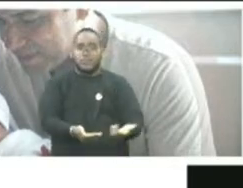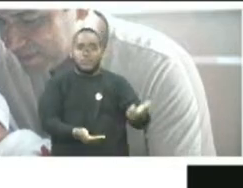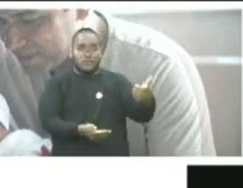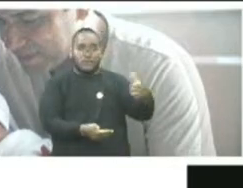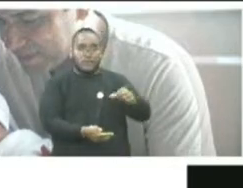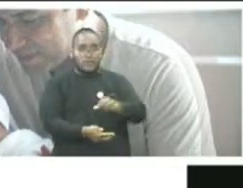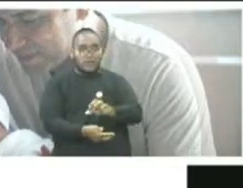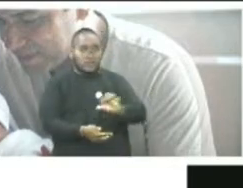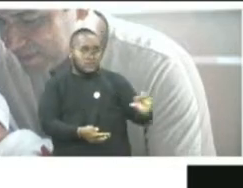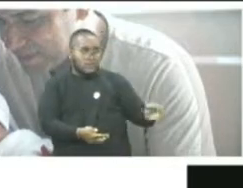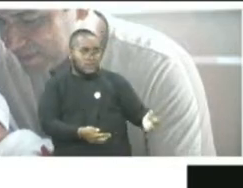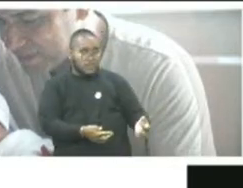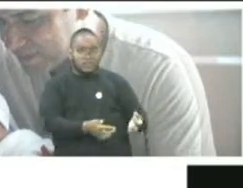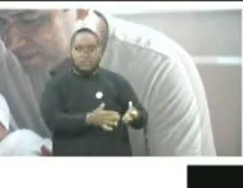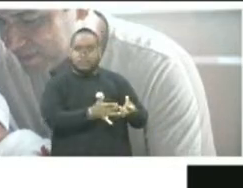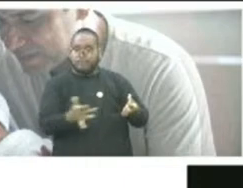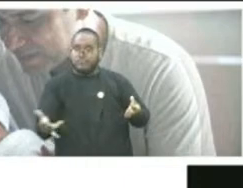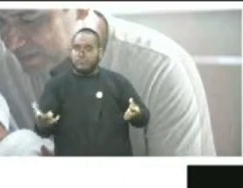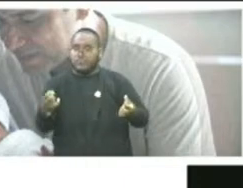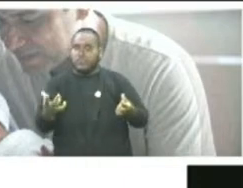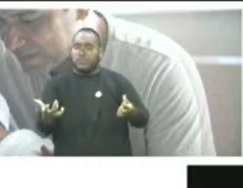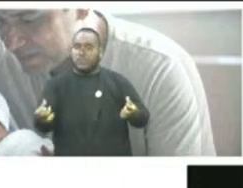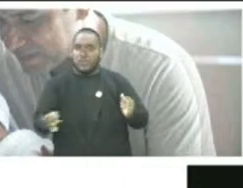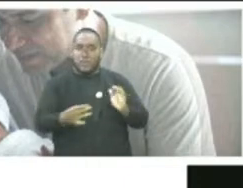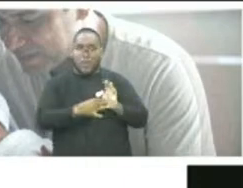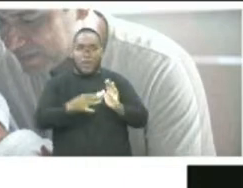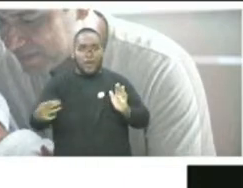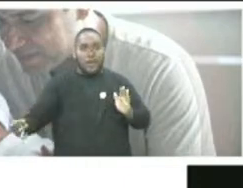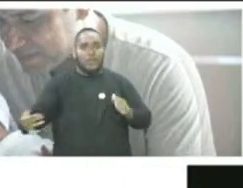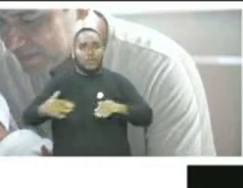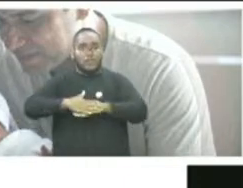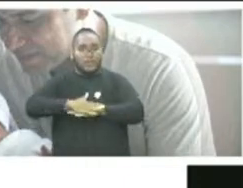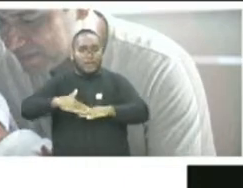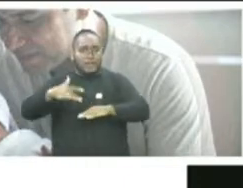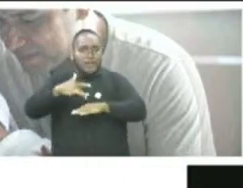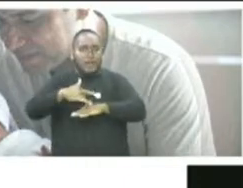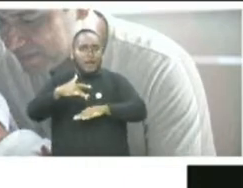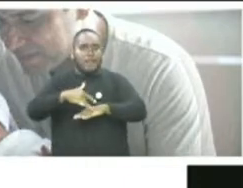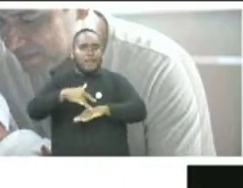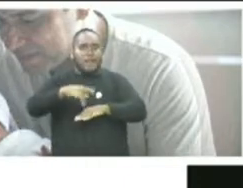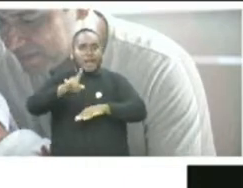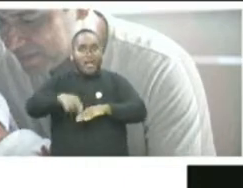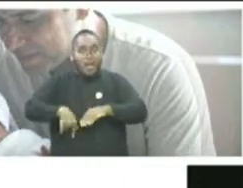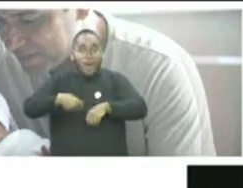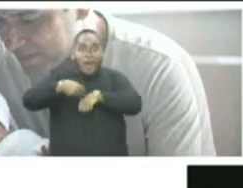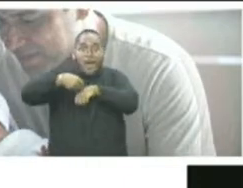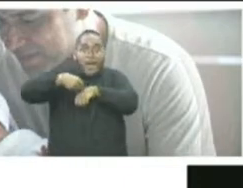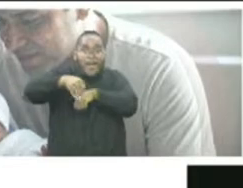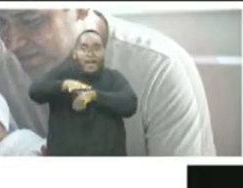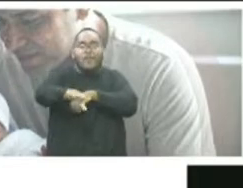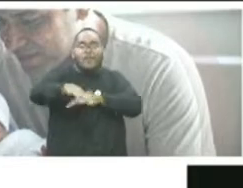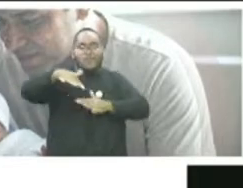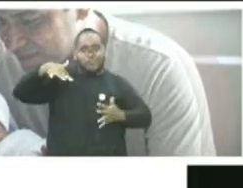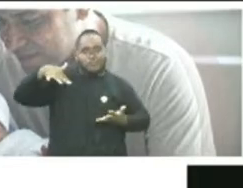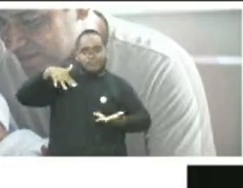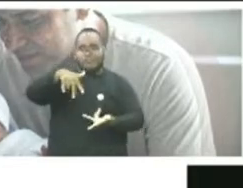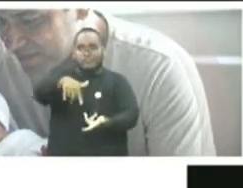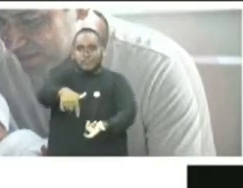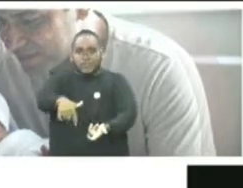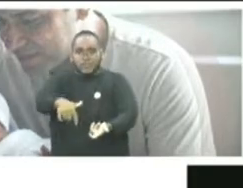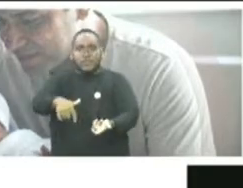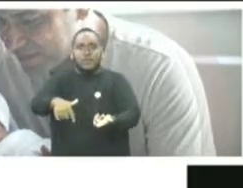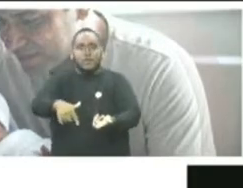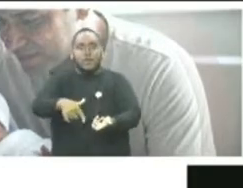o método canguru se tornou uma recomendação mundial da Organização Mundial